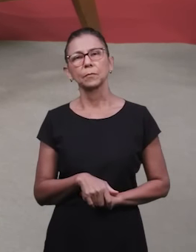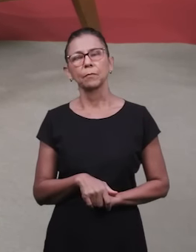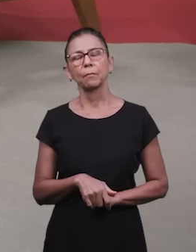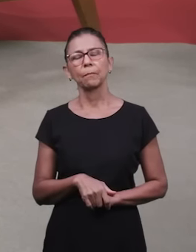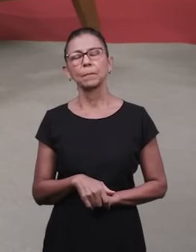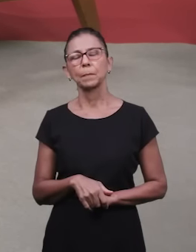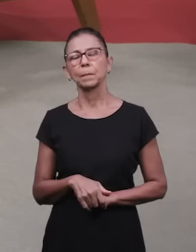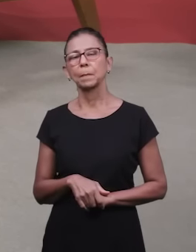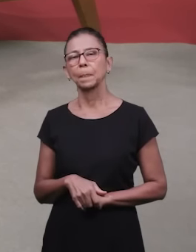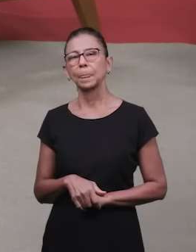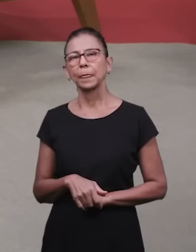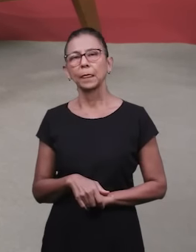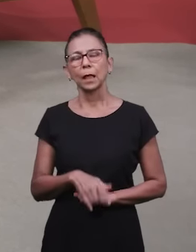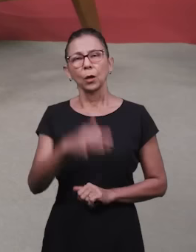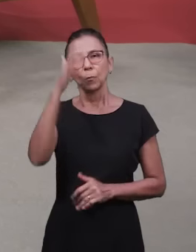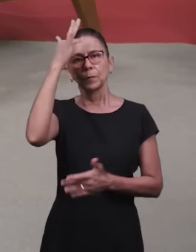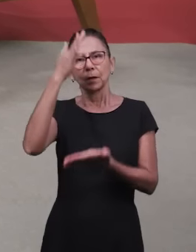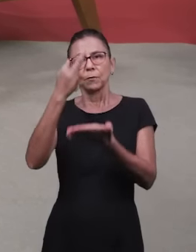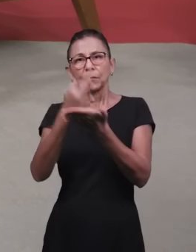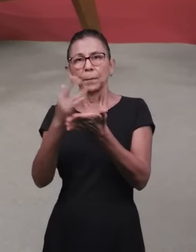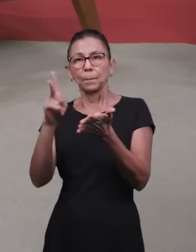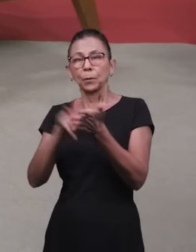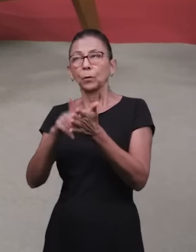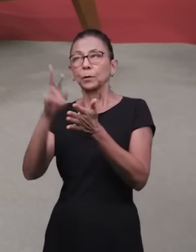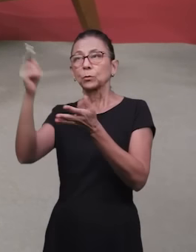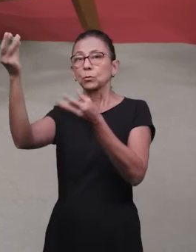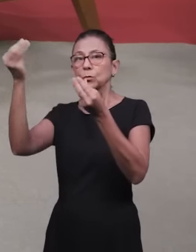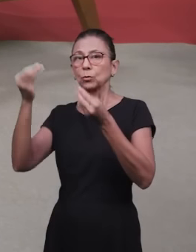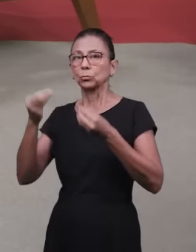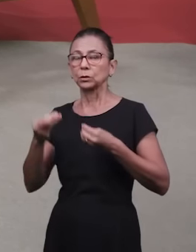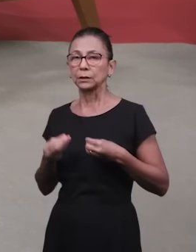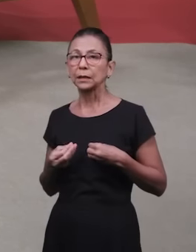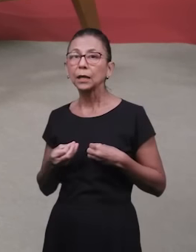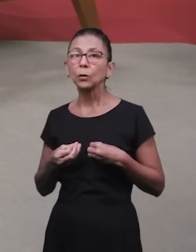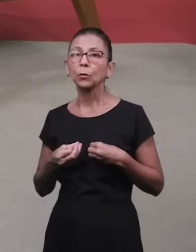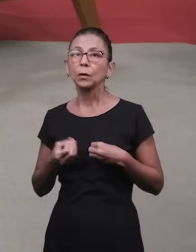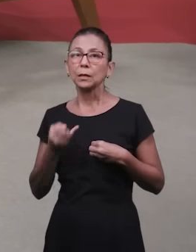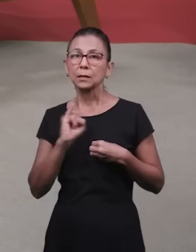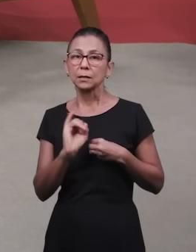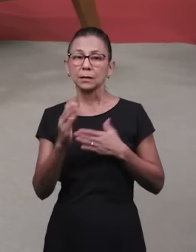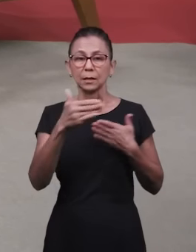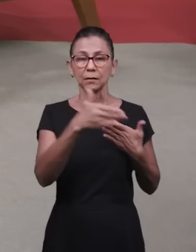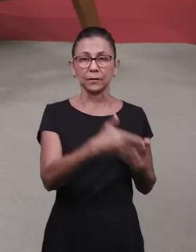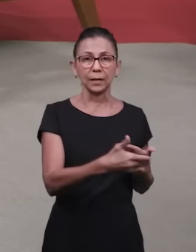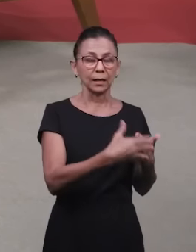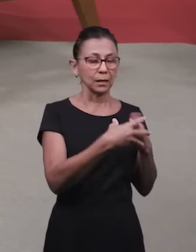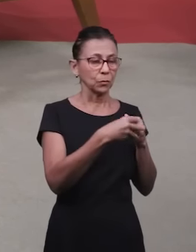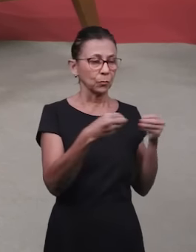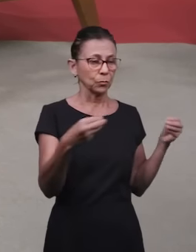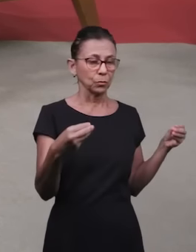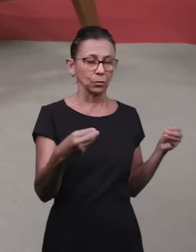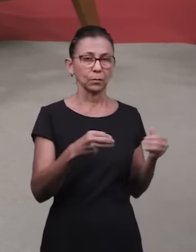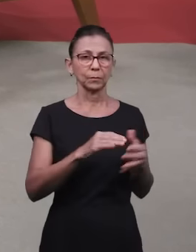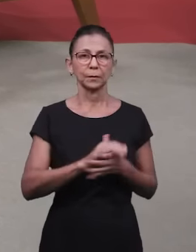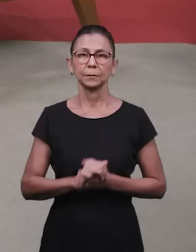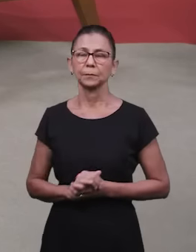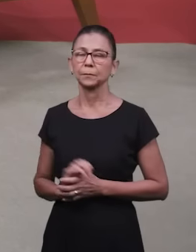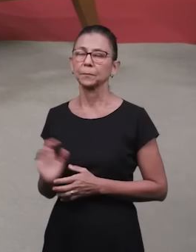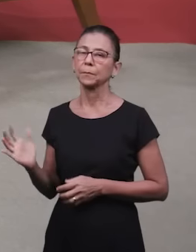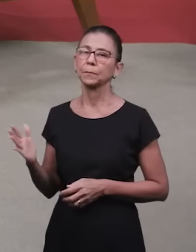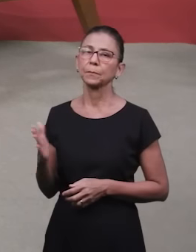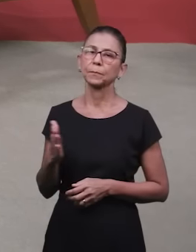a fé genuína desaparece. E é por isso que Jesus profetiza. Porventura... Quando vier, né? Quando vier.